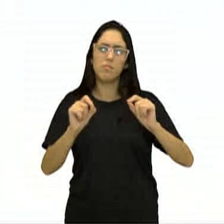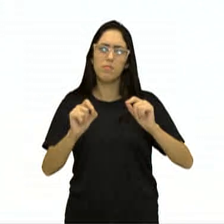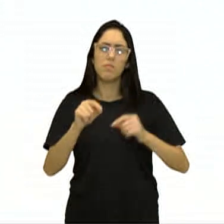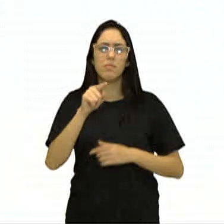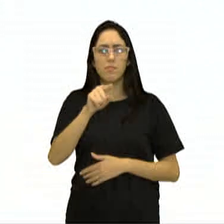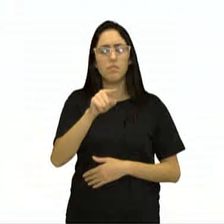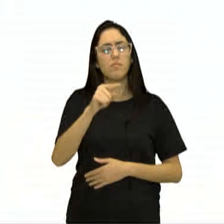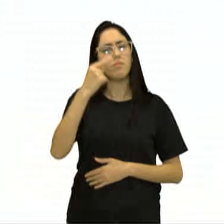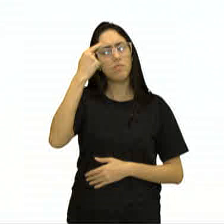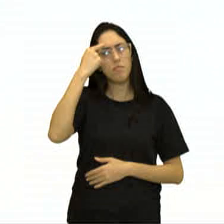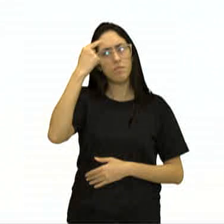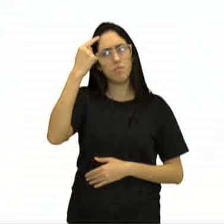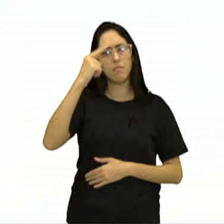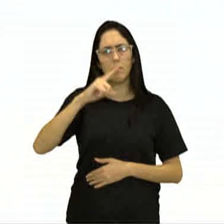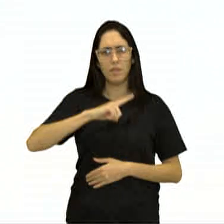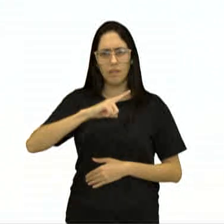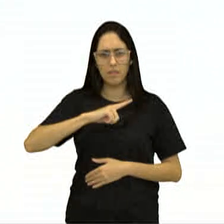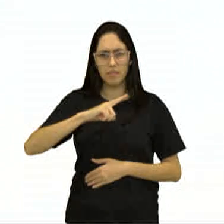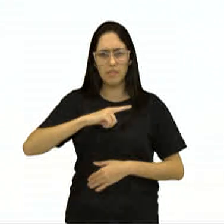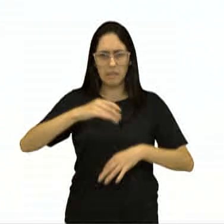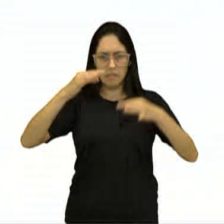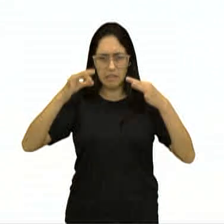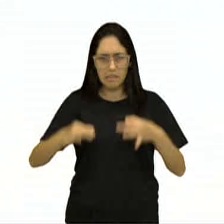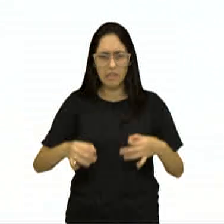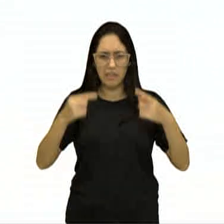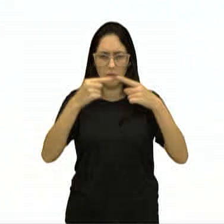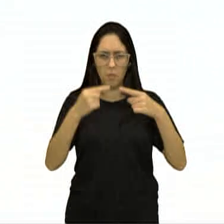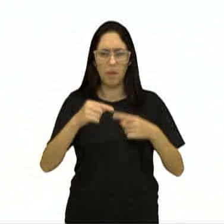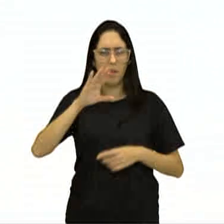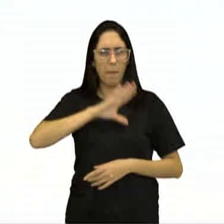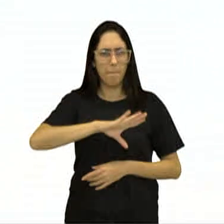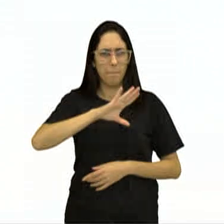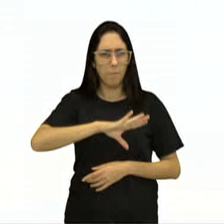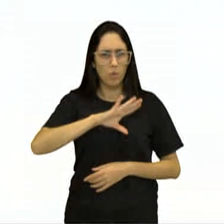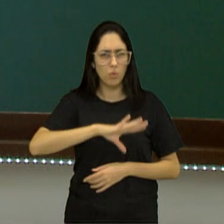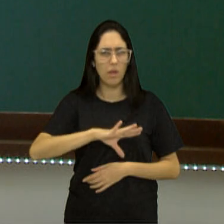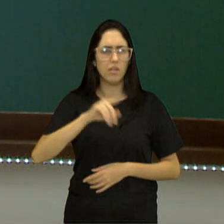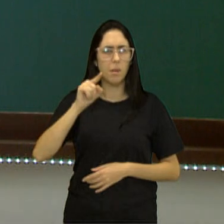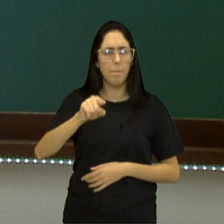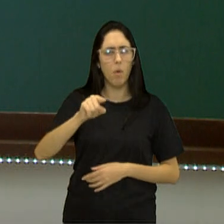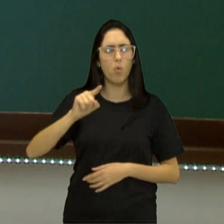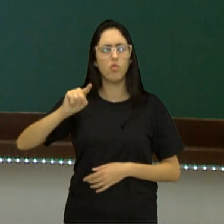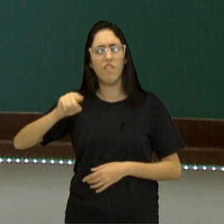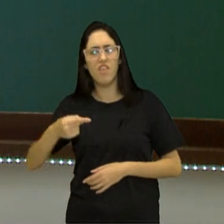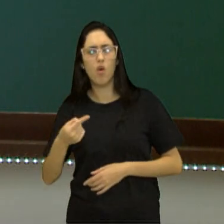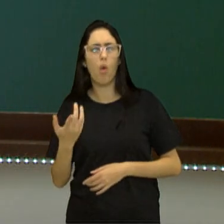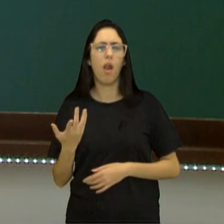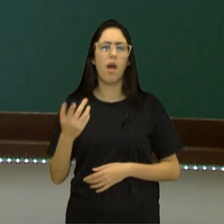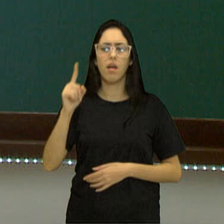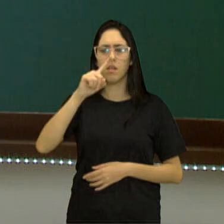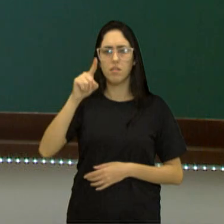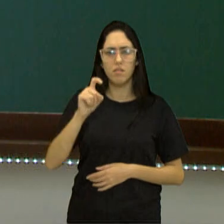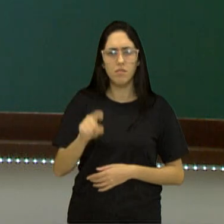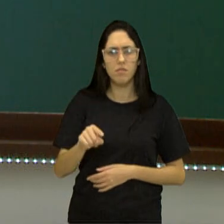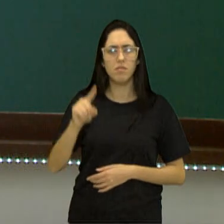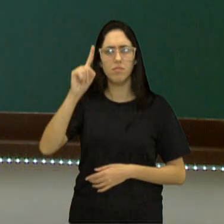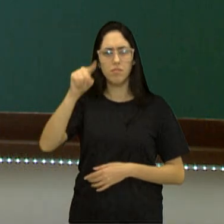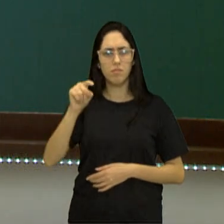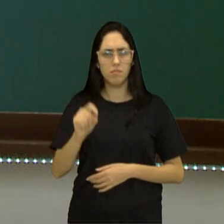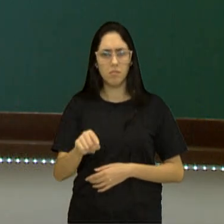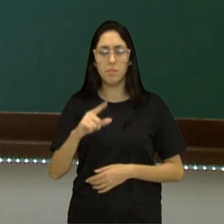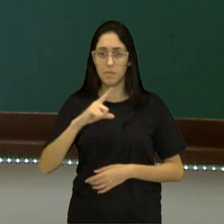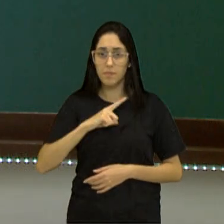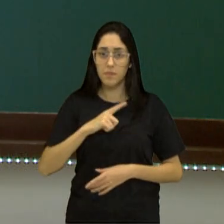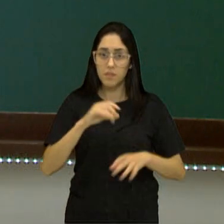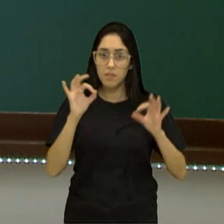foram usados sinais de pontuação adequadamente? Tá tudo certinho? Ponto, interrogação, exclamação. Foi dada atenção à